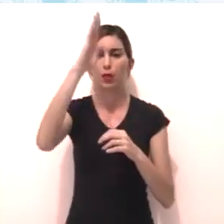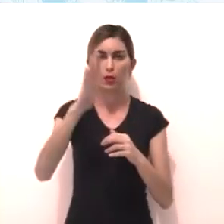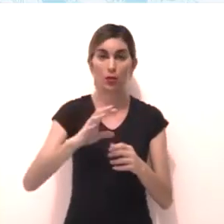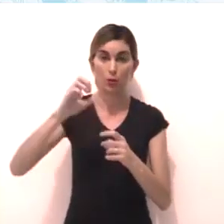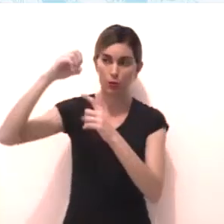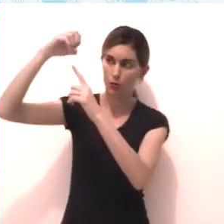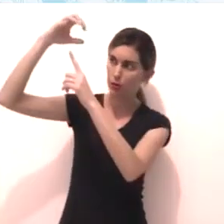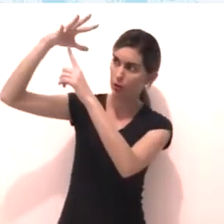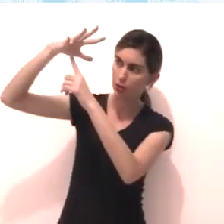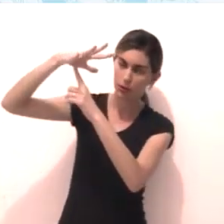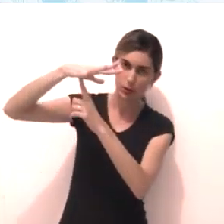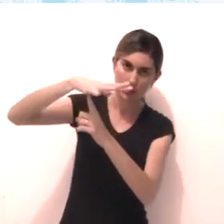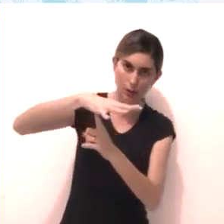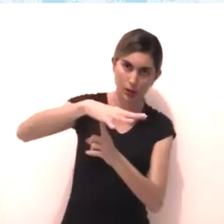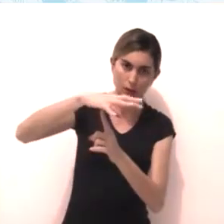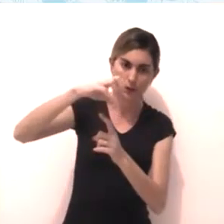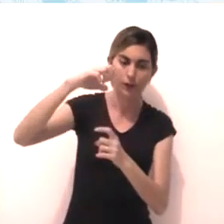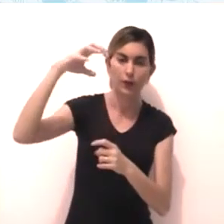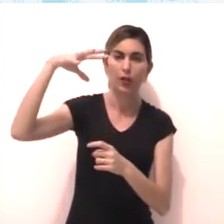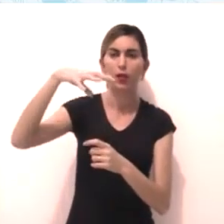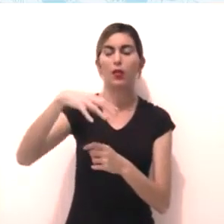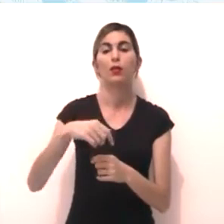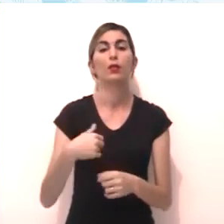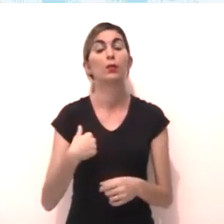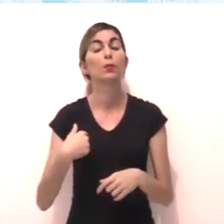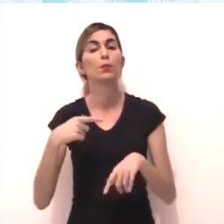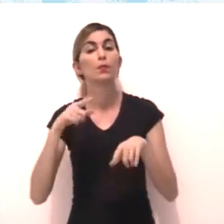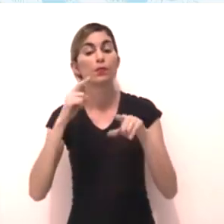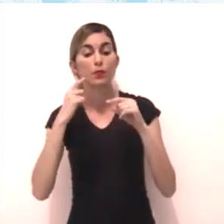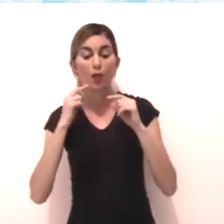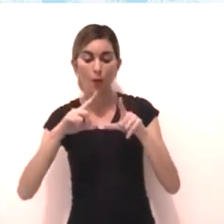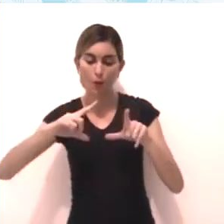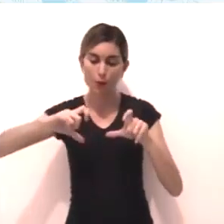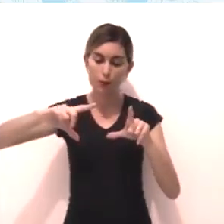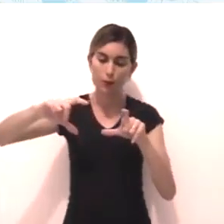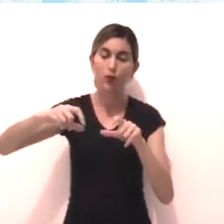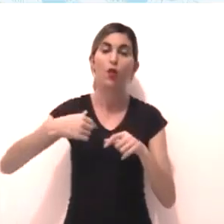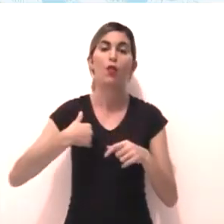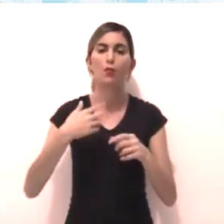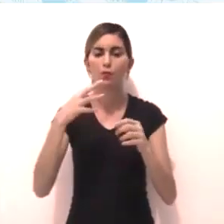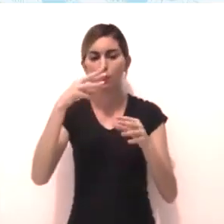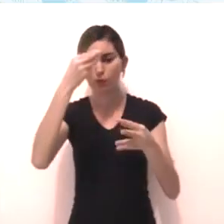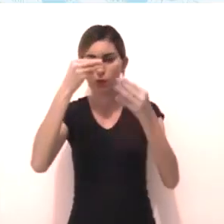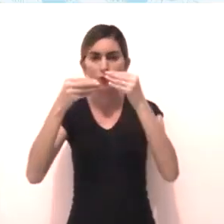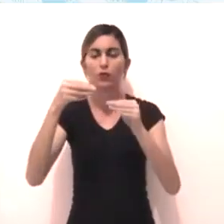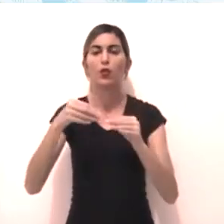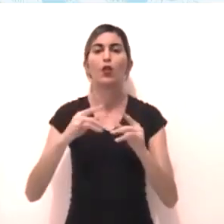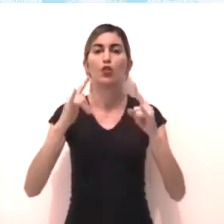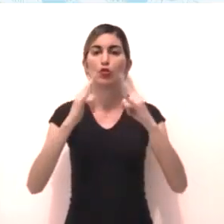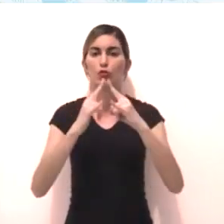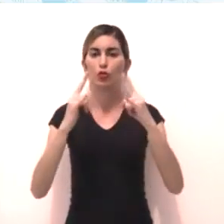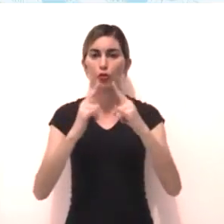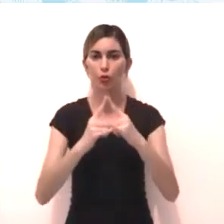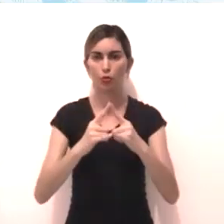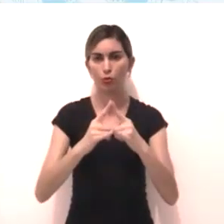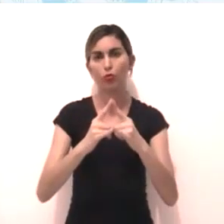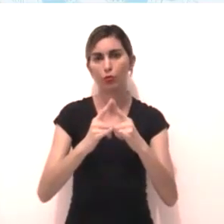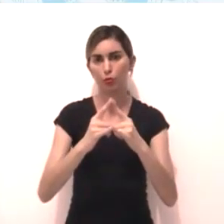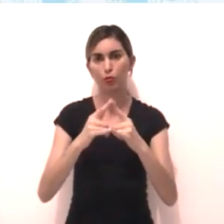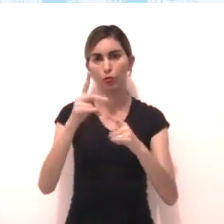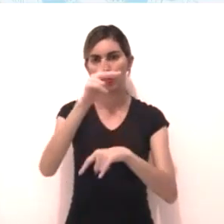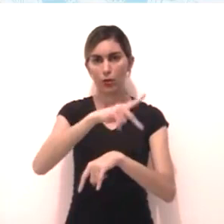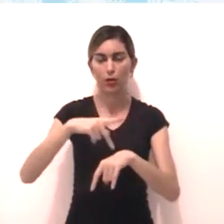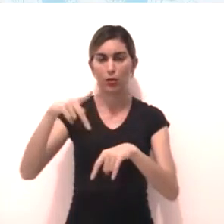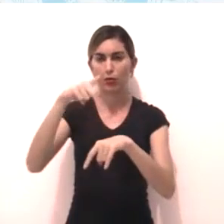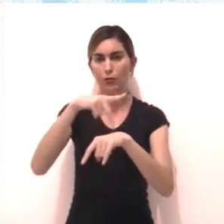por satélite, que é o PRODES, que tirou esses dados, buscou esses dados no Instituto Nacional de